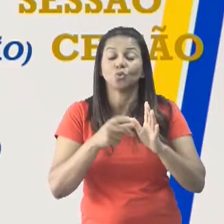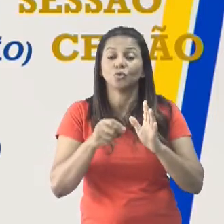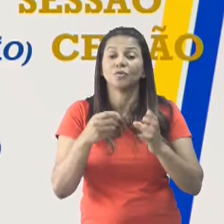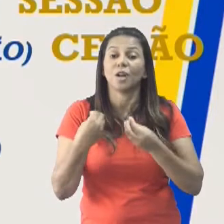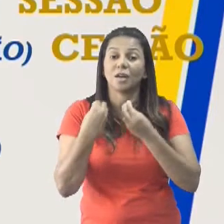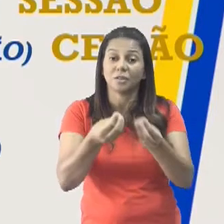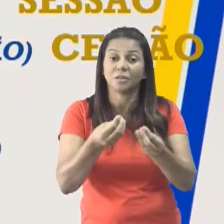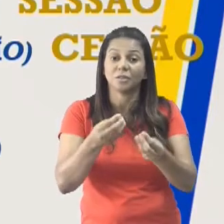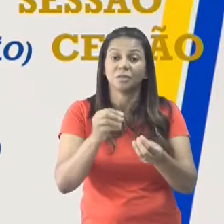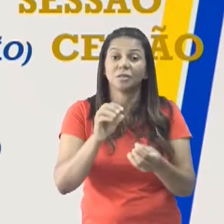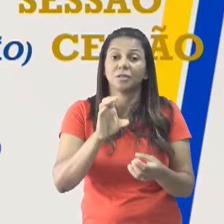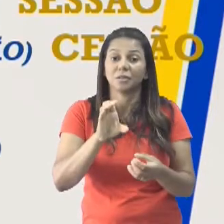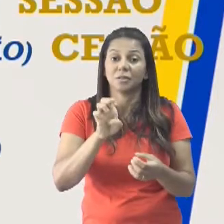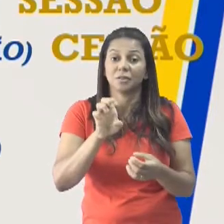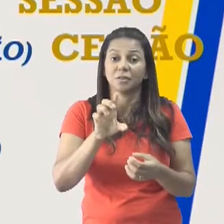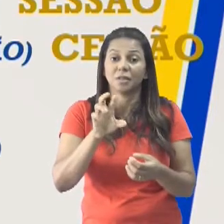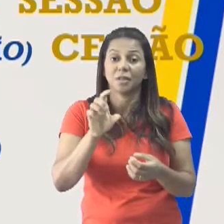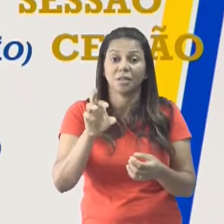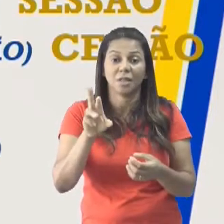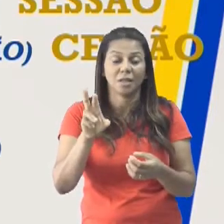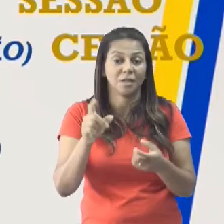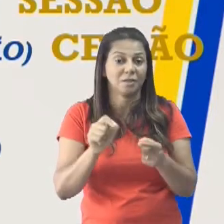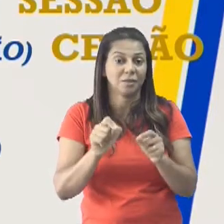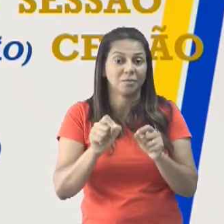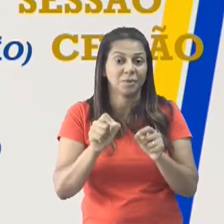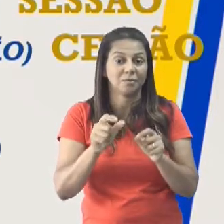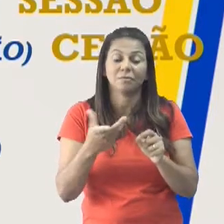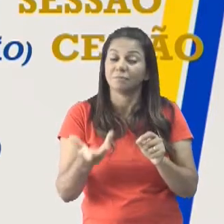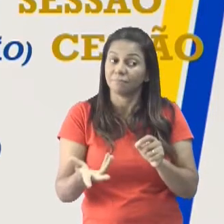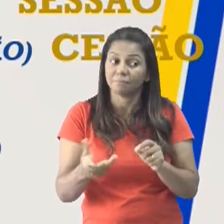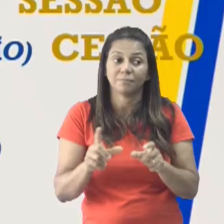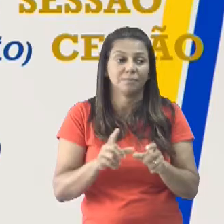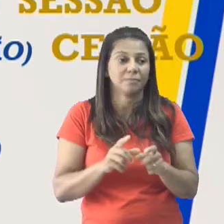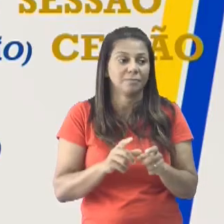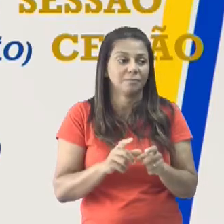doação, nada se resolverá. No sentido de ceder.